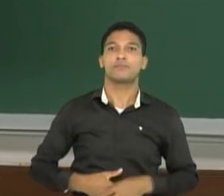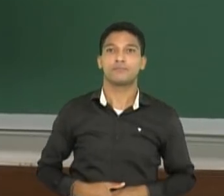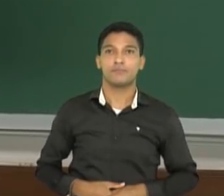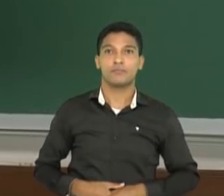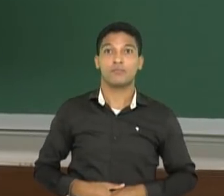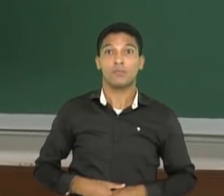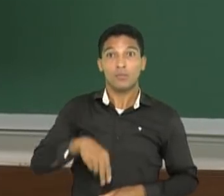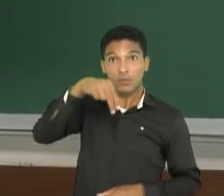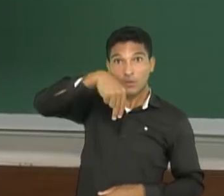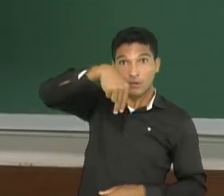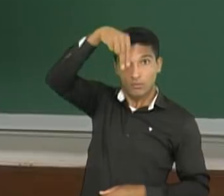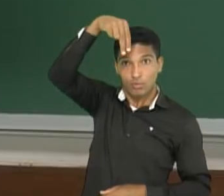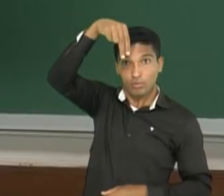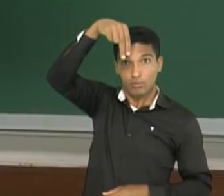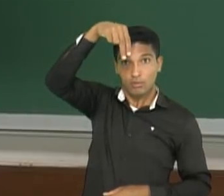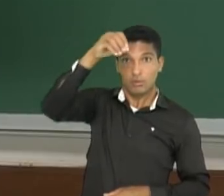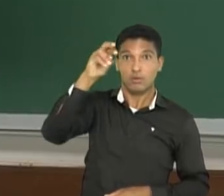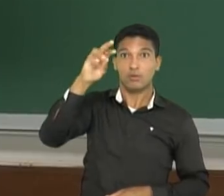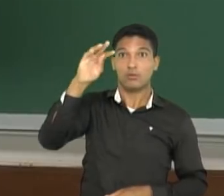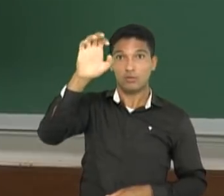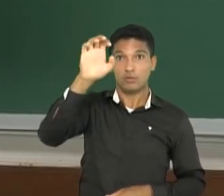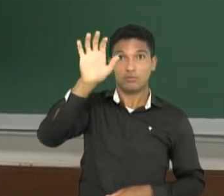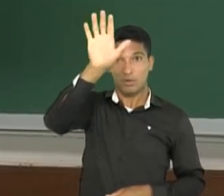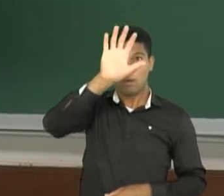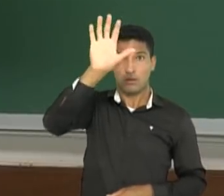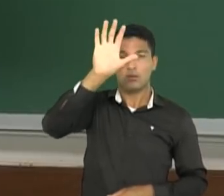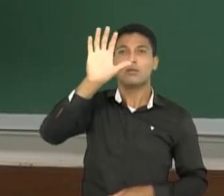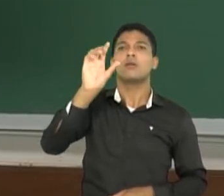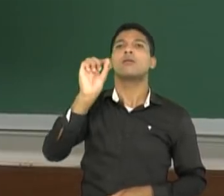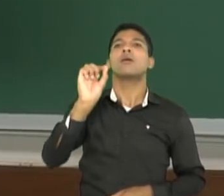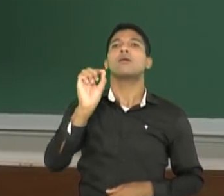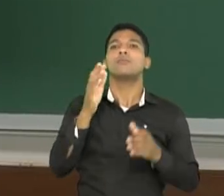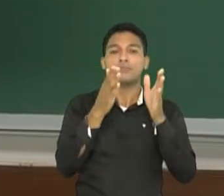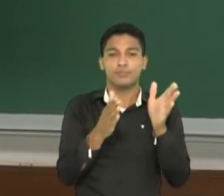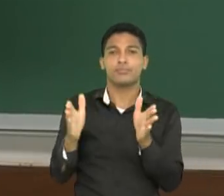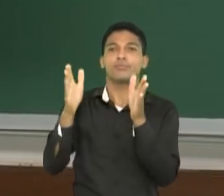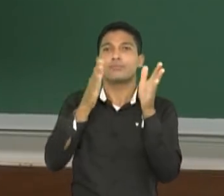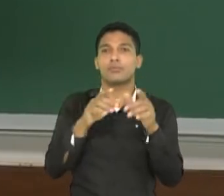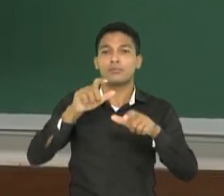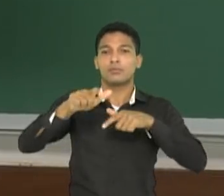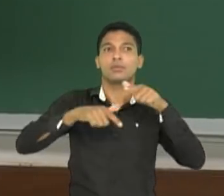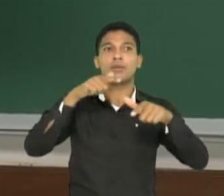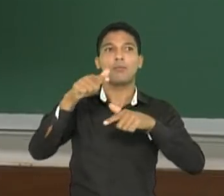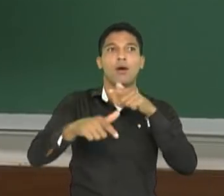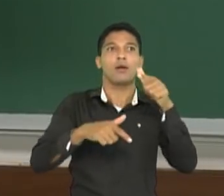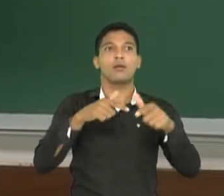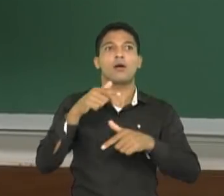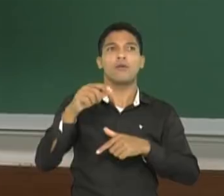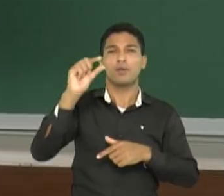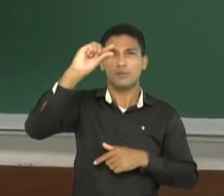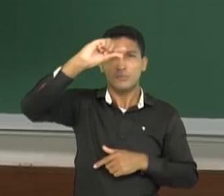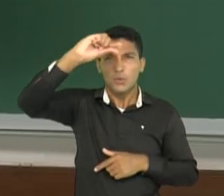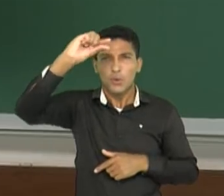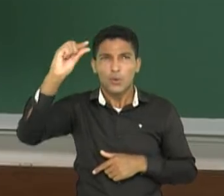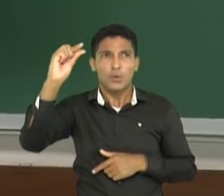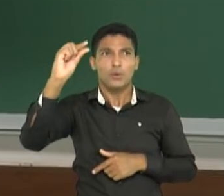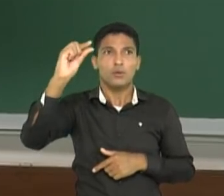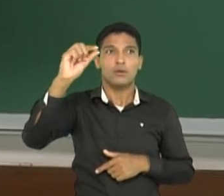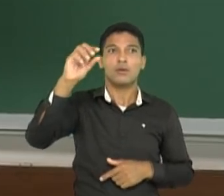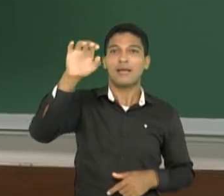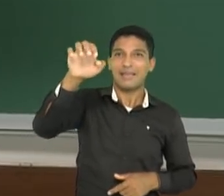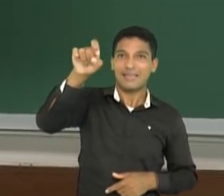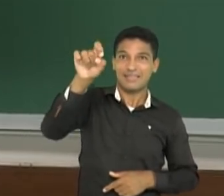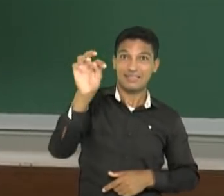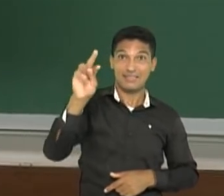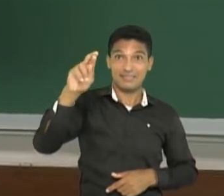norte, o que que eu vou ter ali de principais atividades? O extrativismo, que é esse pontilhadinho aqui do nosso mapa, então em diferentes